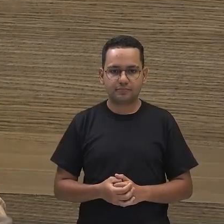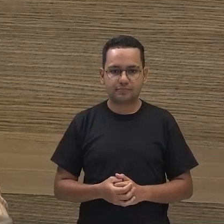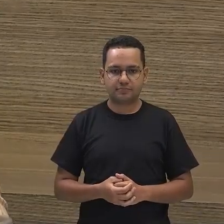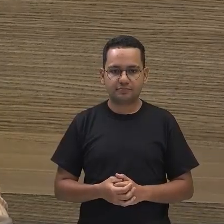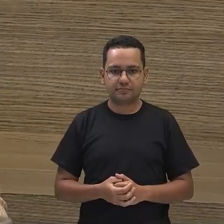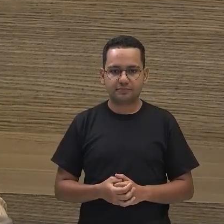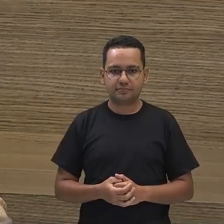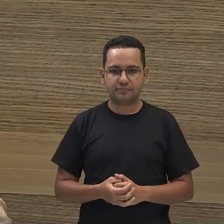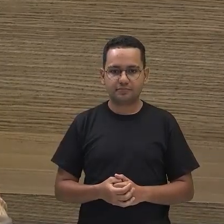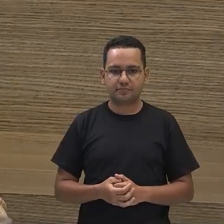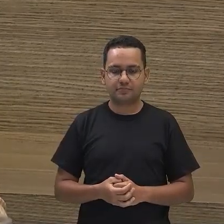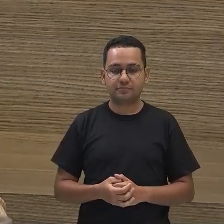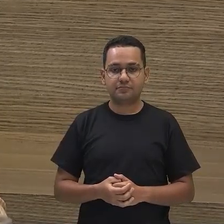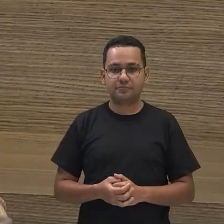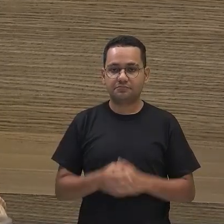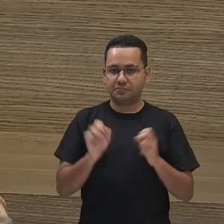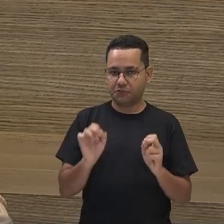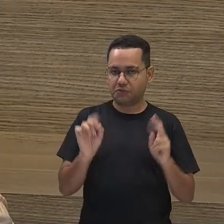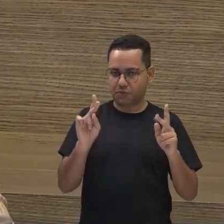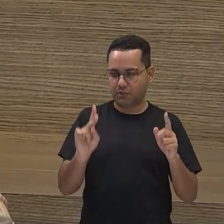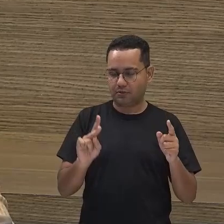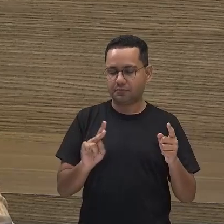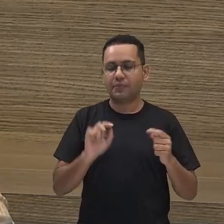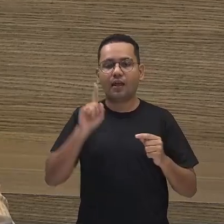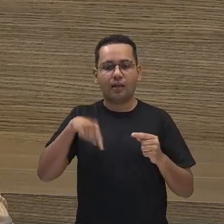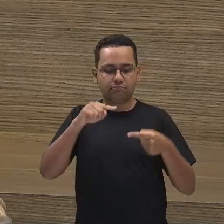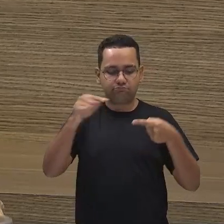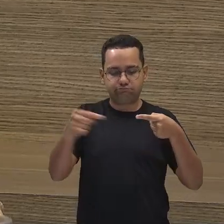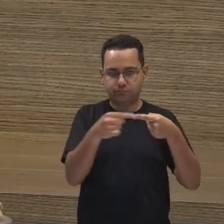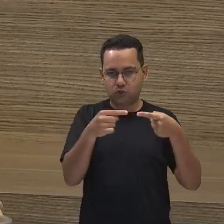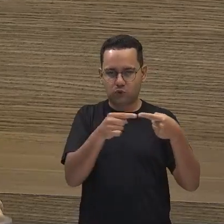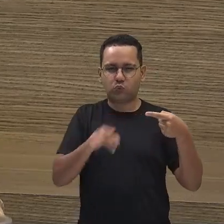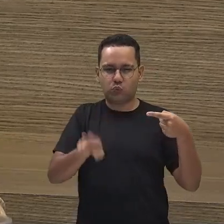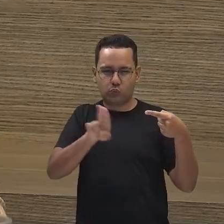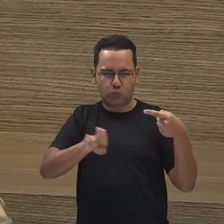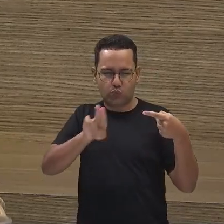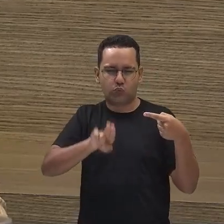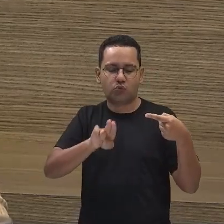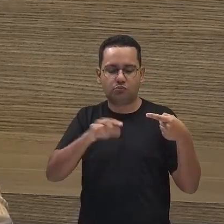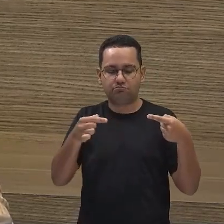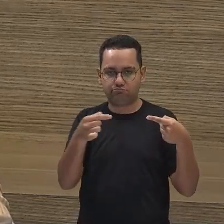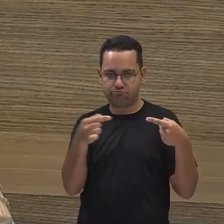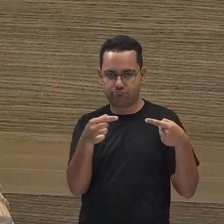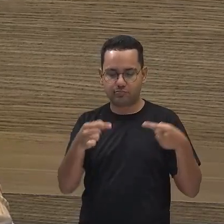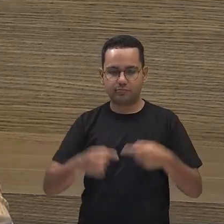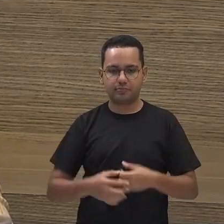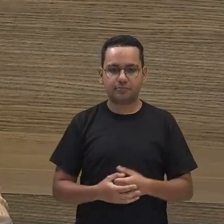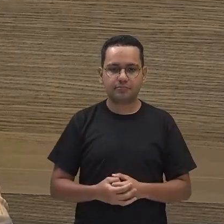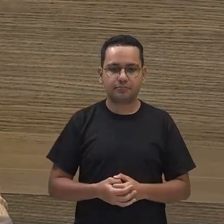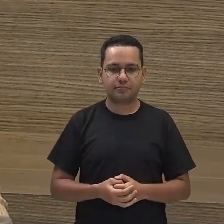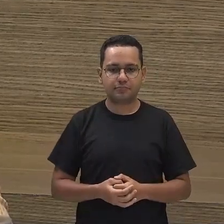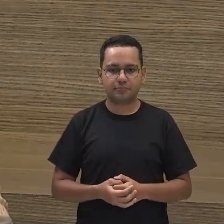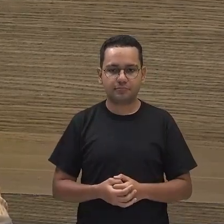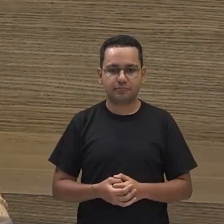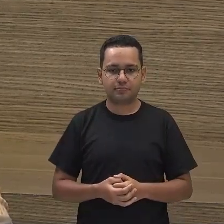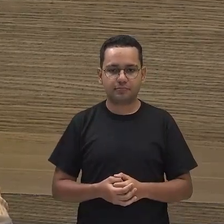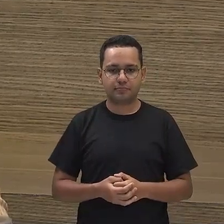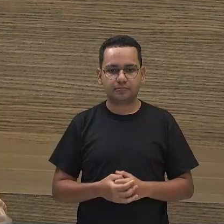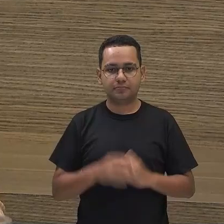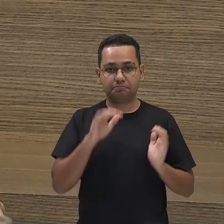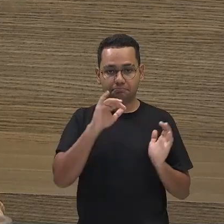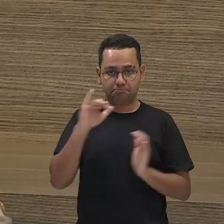Ok, gente, a gente viu aí, né, o tutorial do uso do Box, né, do IPTV Box. Agora a gente vai passar